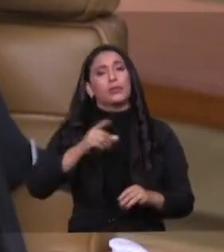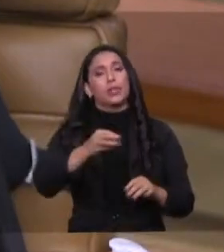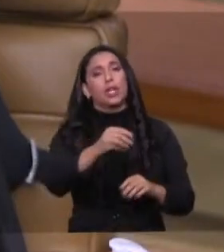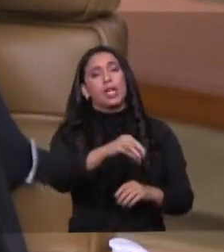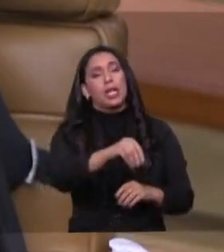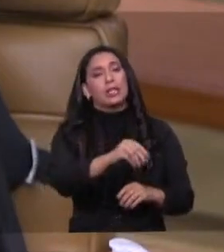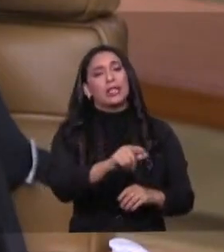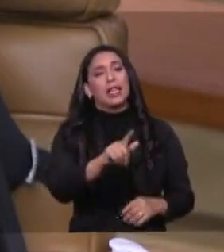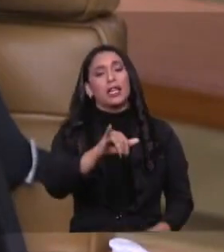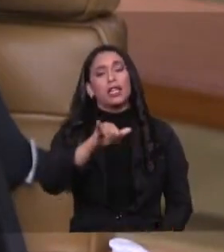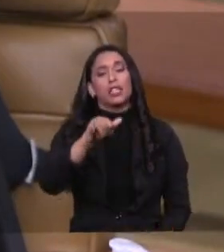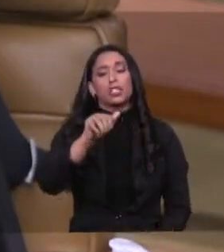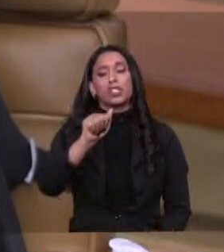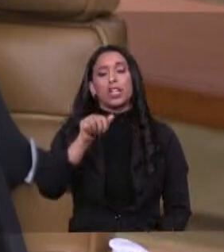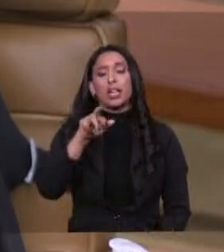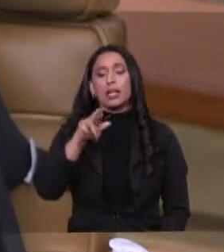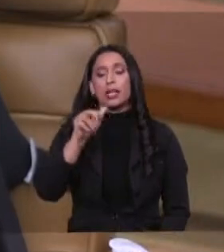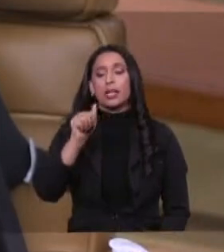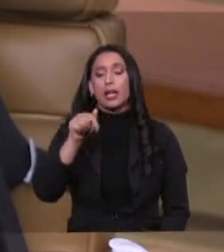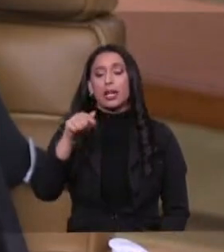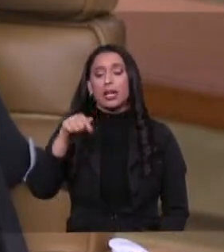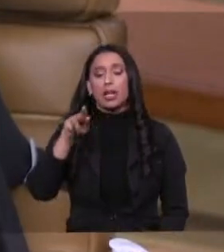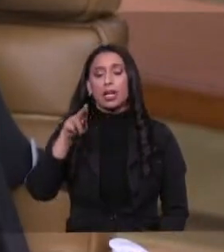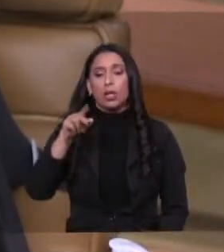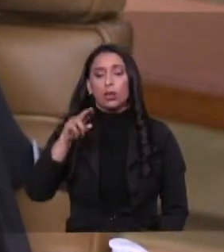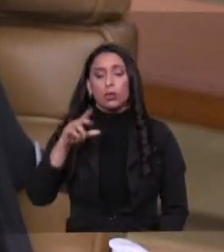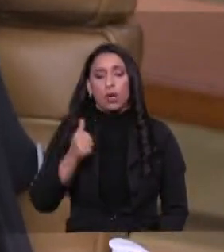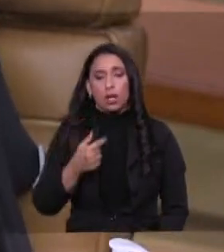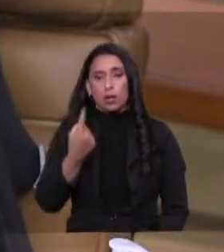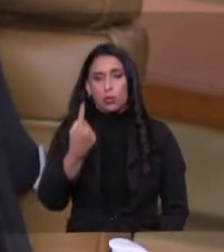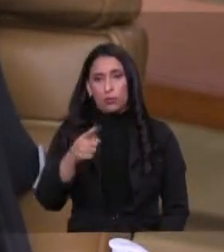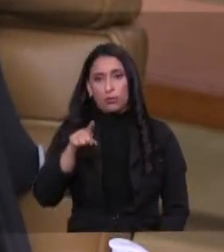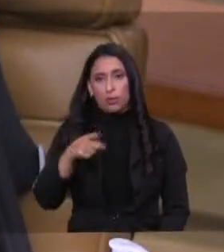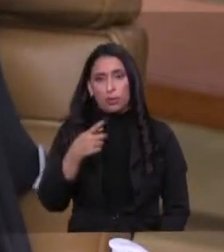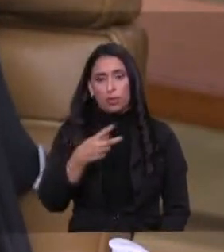indígena Jaraguá, com 1,7 hectare.